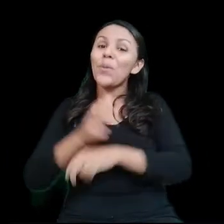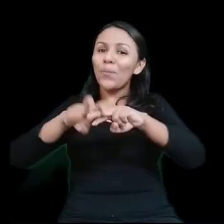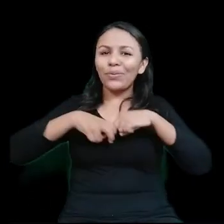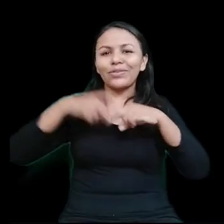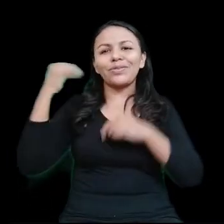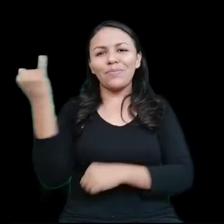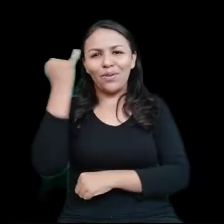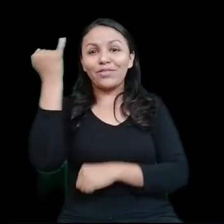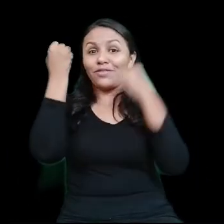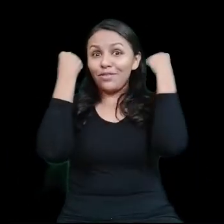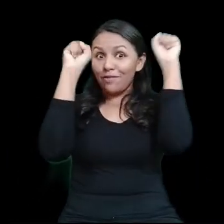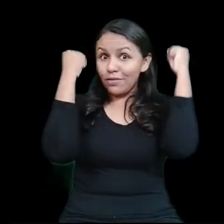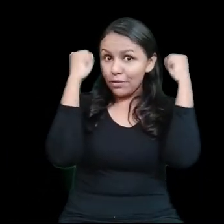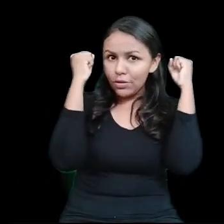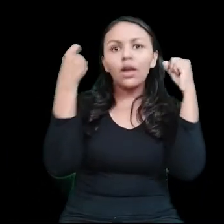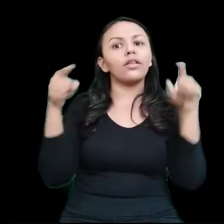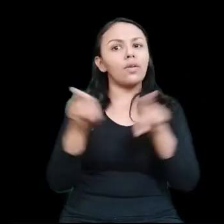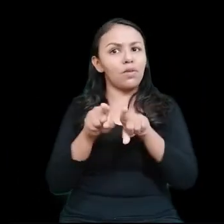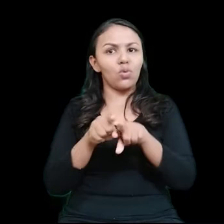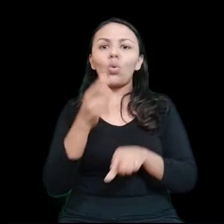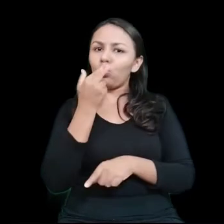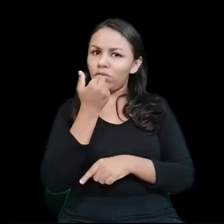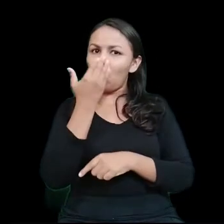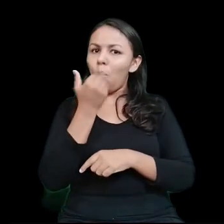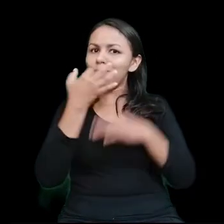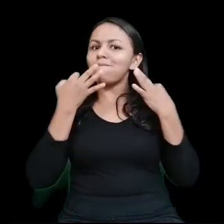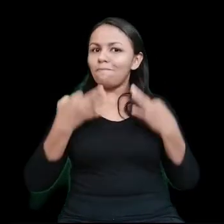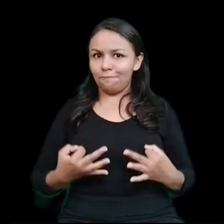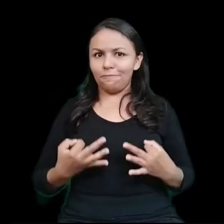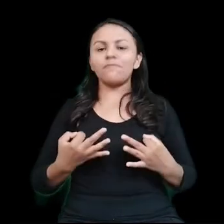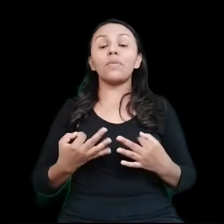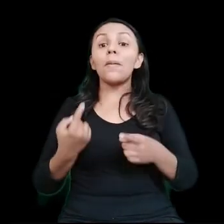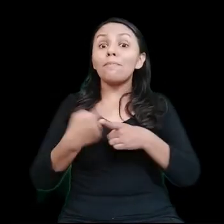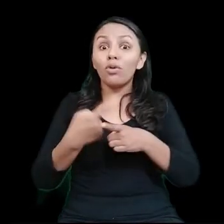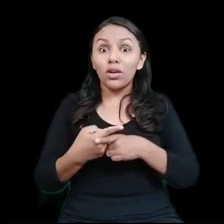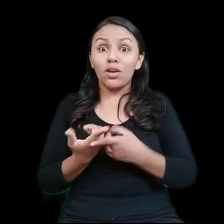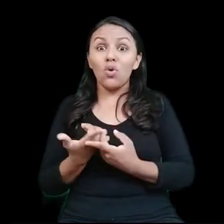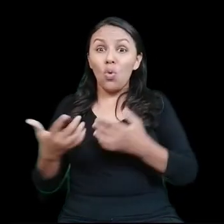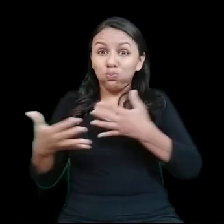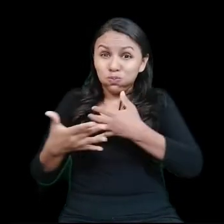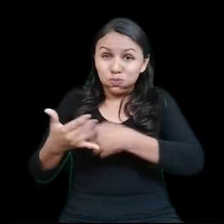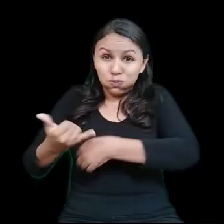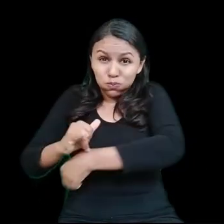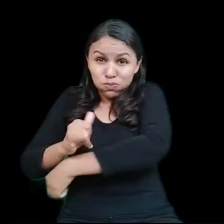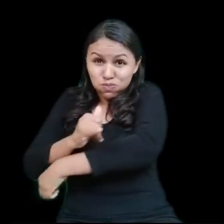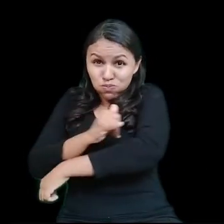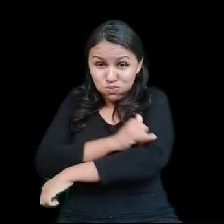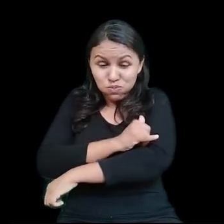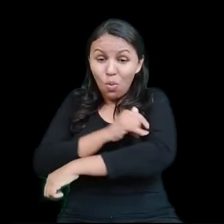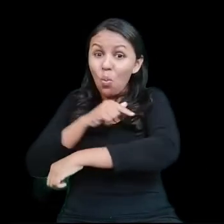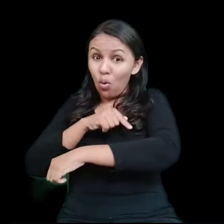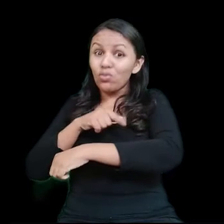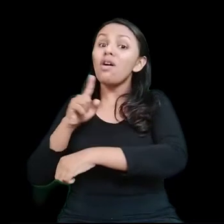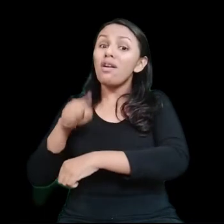físico associado a uma nutrição equilibrada, porque a massa adiposa, o tecido adiposo, como